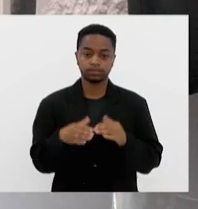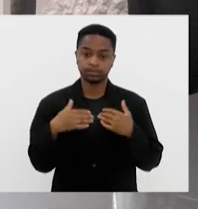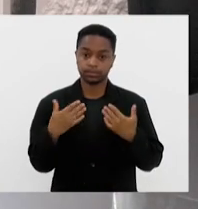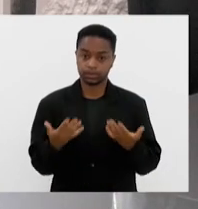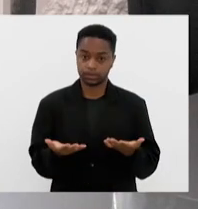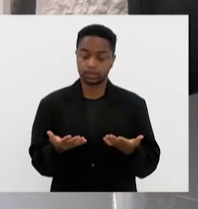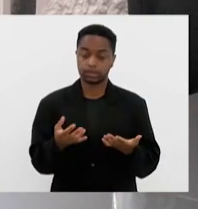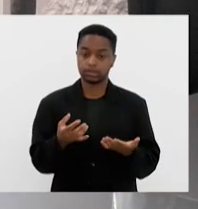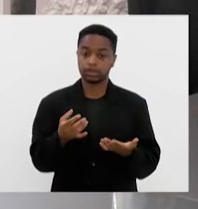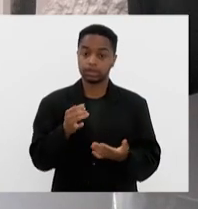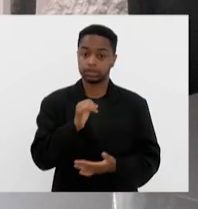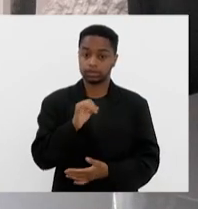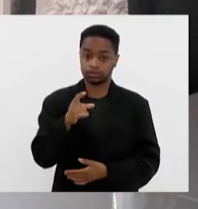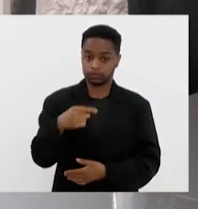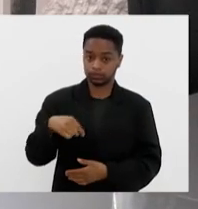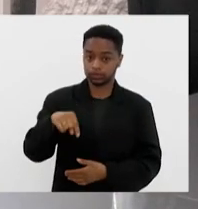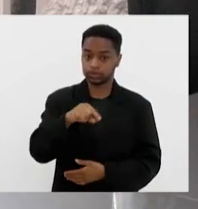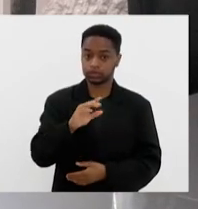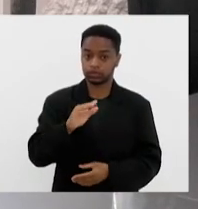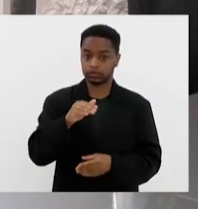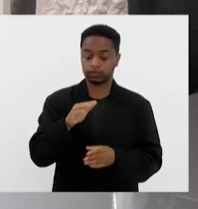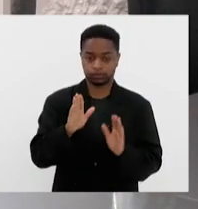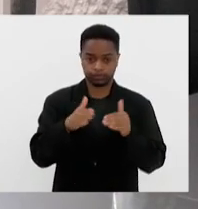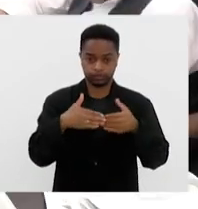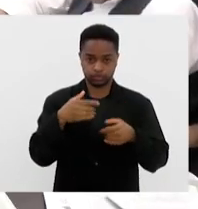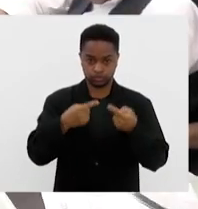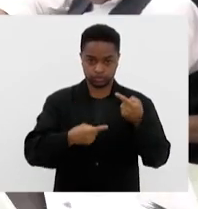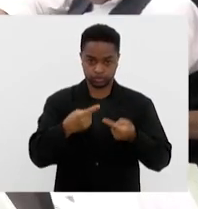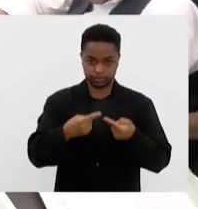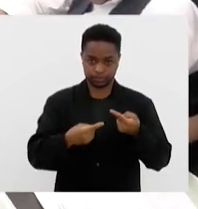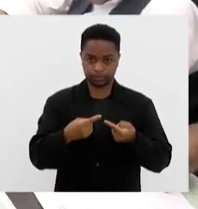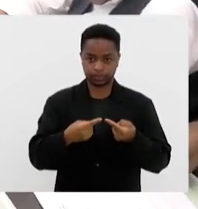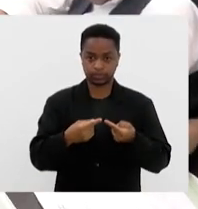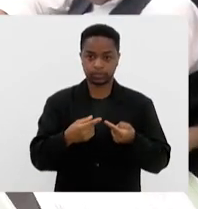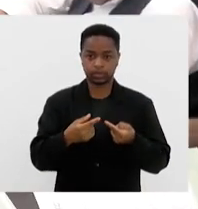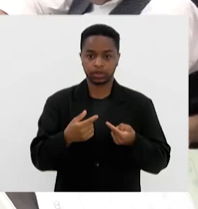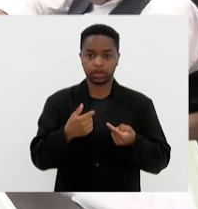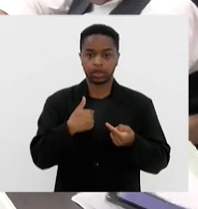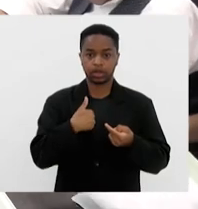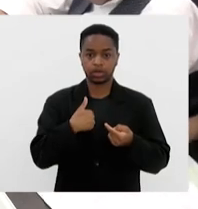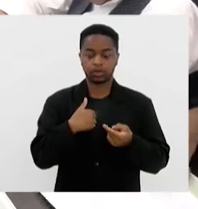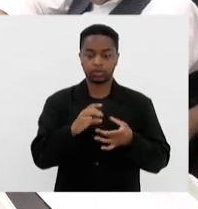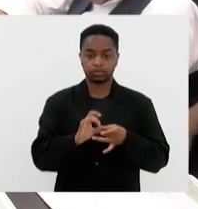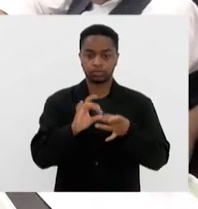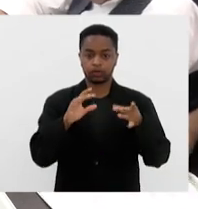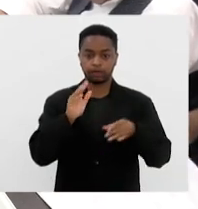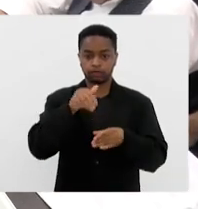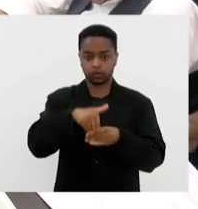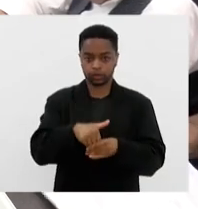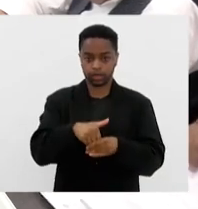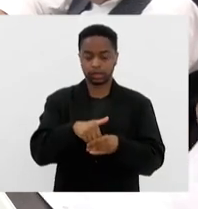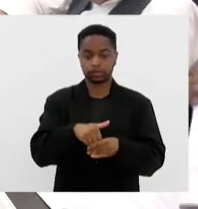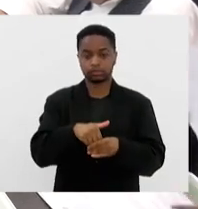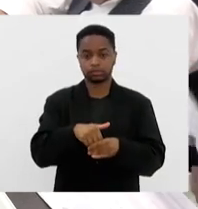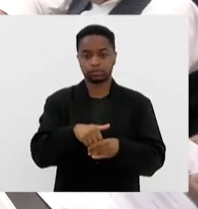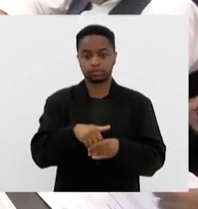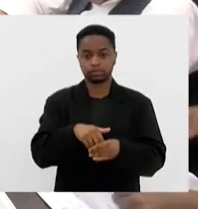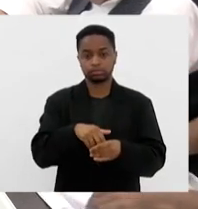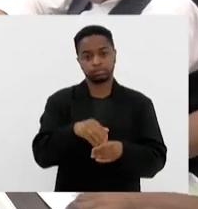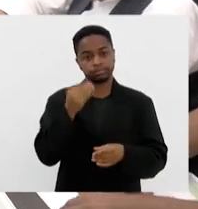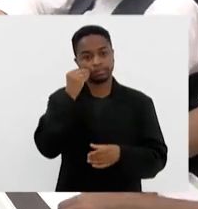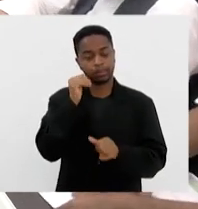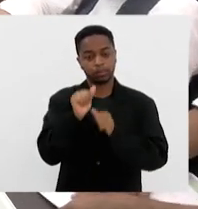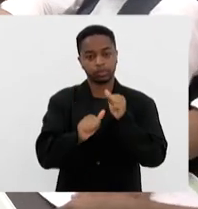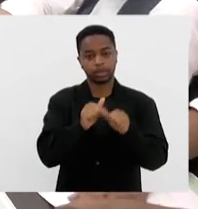se Vossa Excelência bota encerrada a discussão, eu boto em votação essa hipótese aqui de